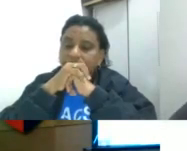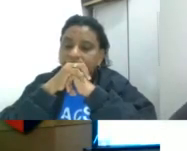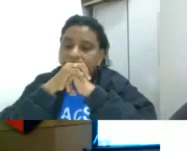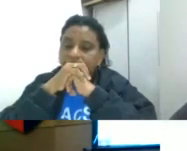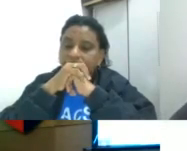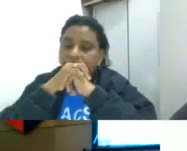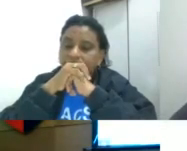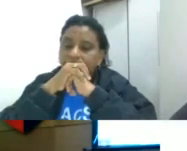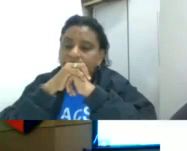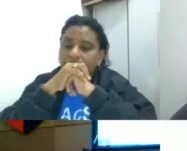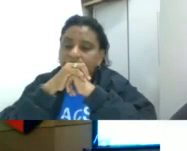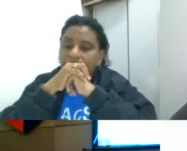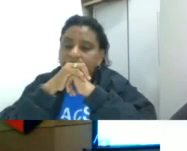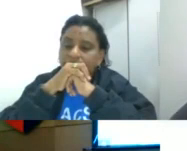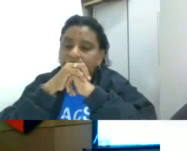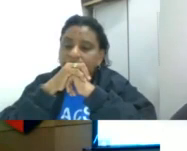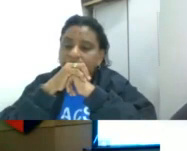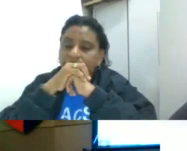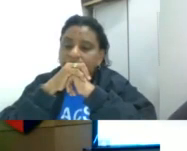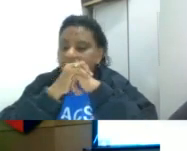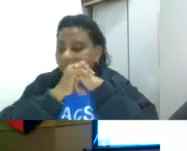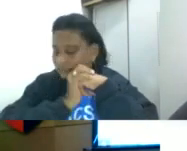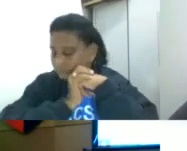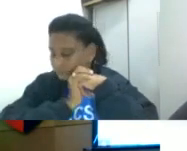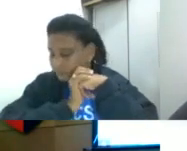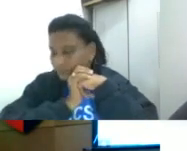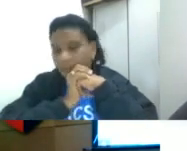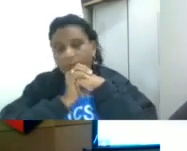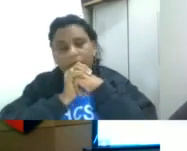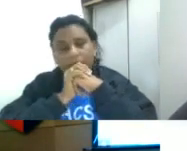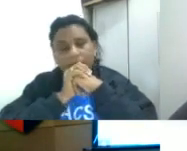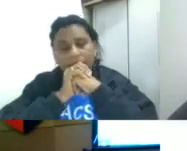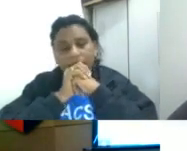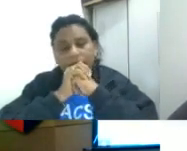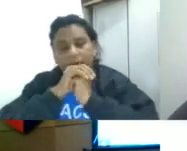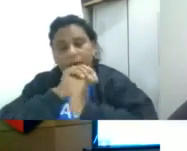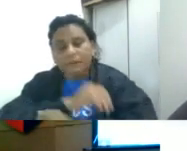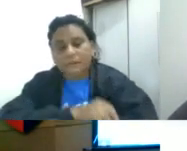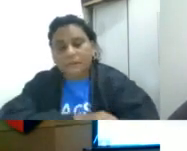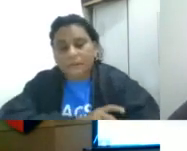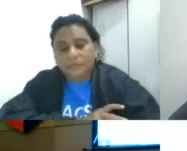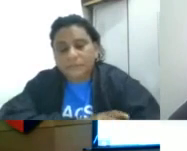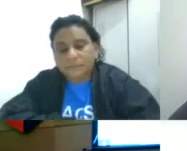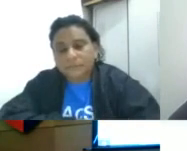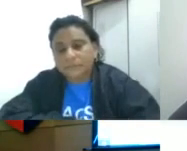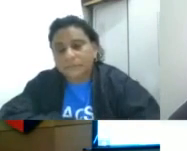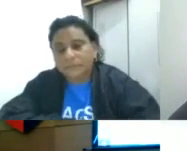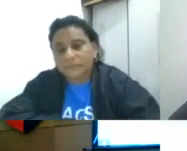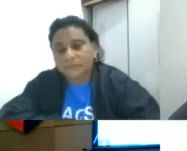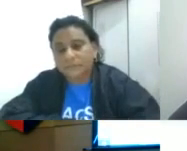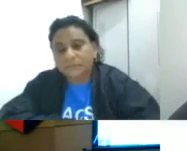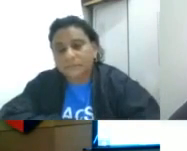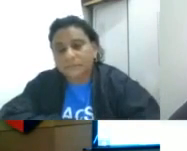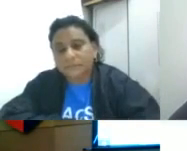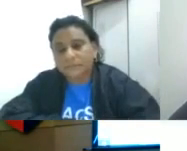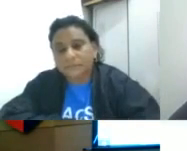bons em relação a essa cobertura de avaliação dos contatos, com 81,5%. A proporção da testagem para o HIV, pelo menos